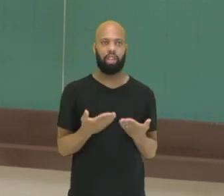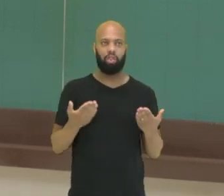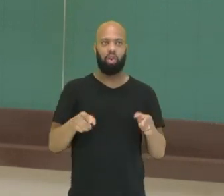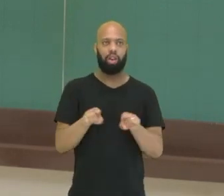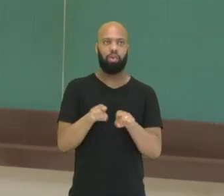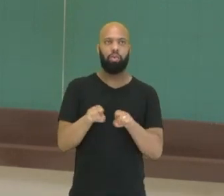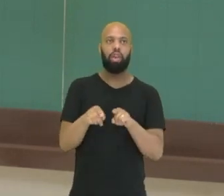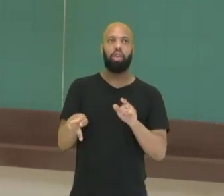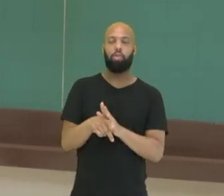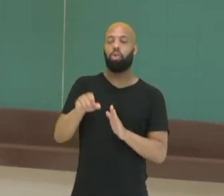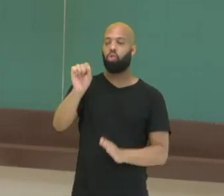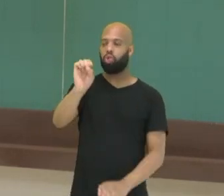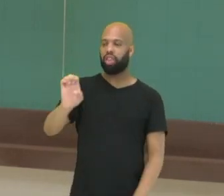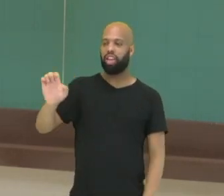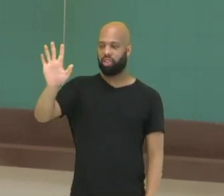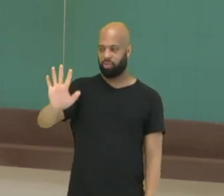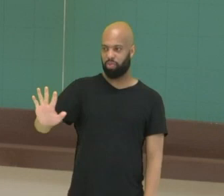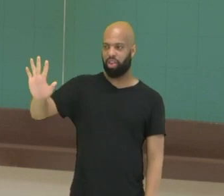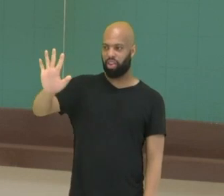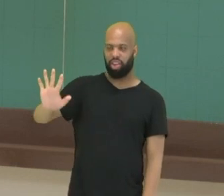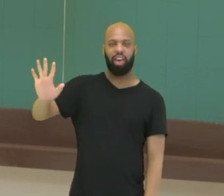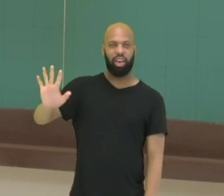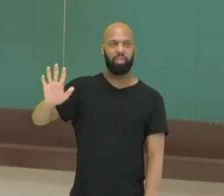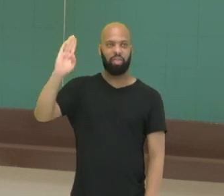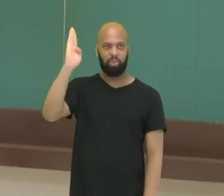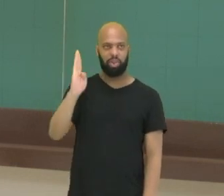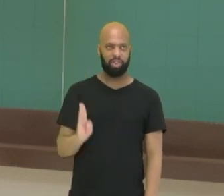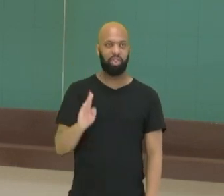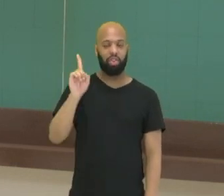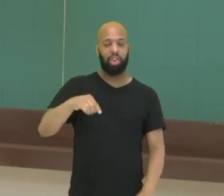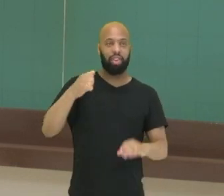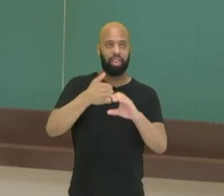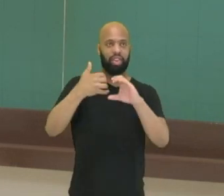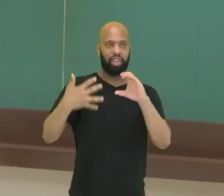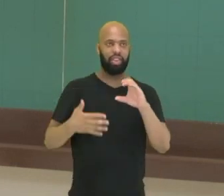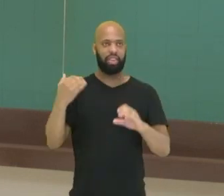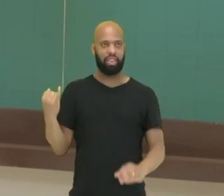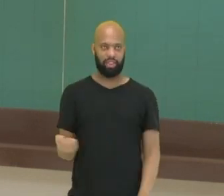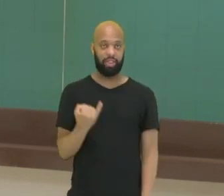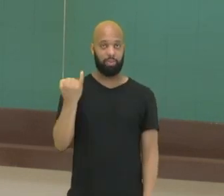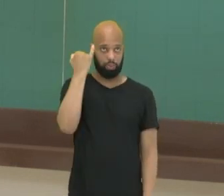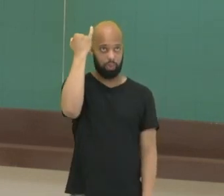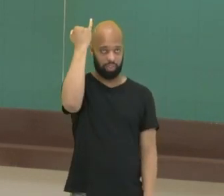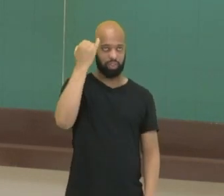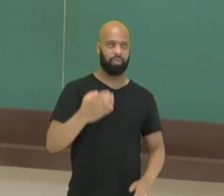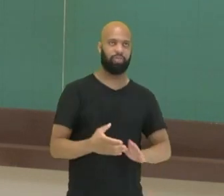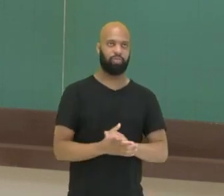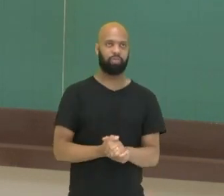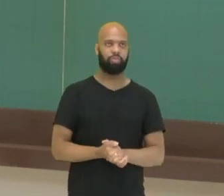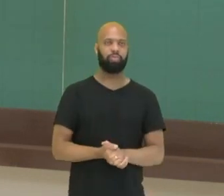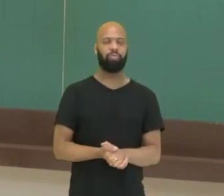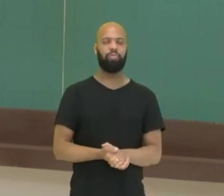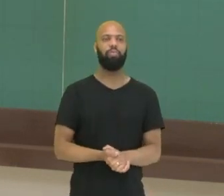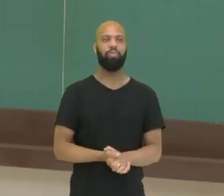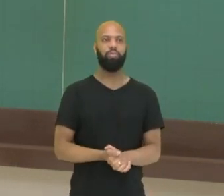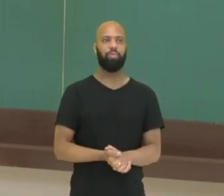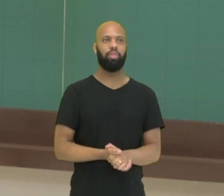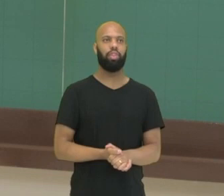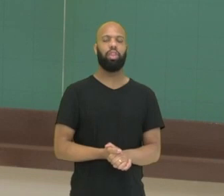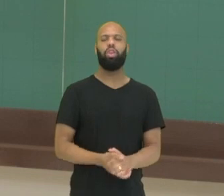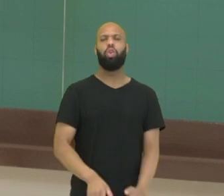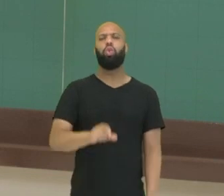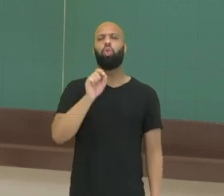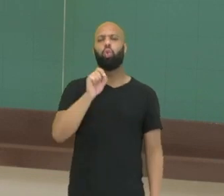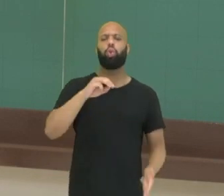região sudeste do Brasil, certo? Então, são características ali relevantes, né, para a gente entender. E quais